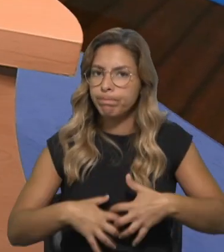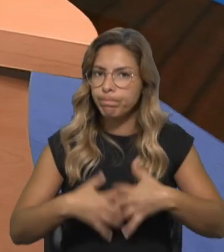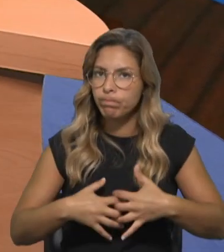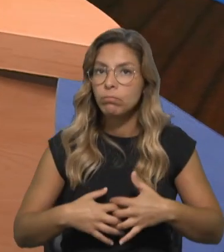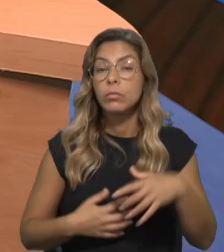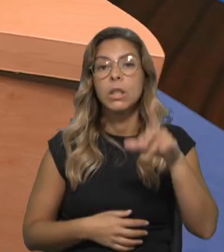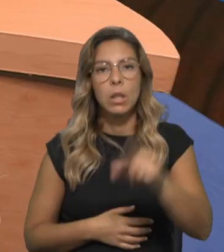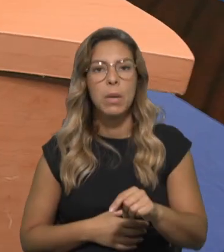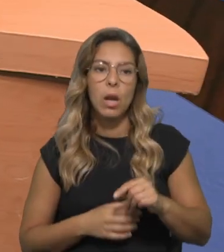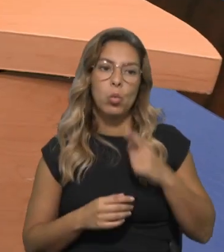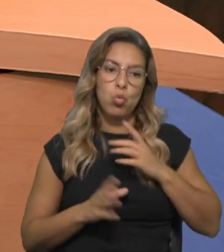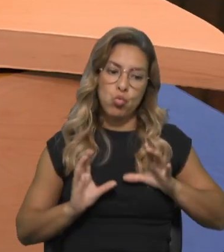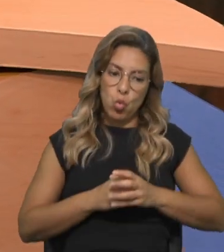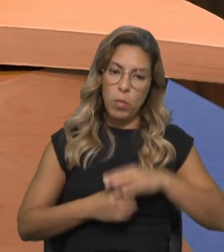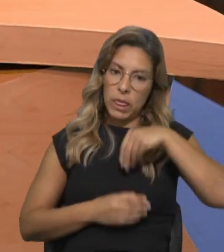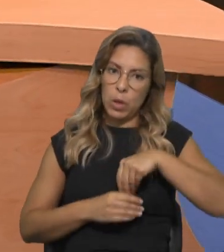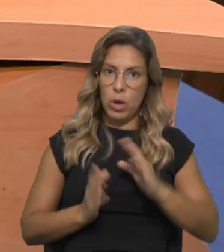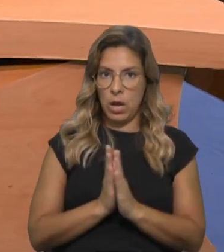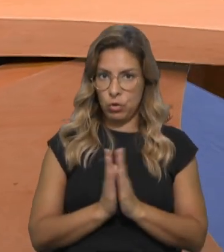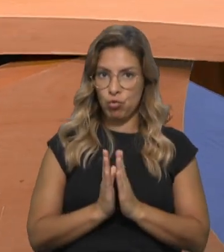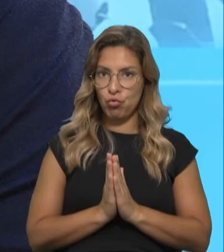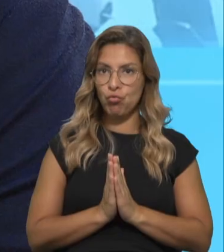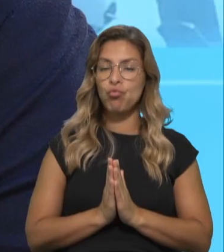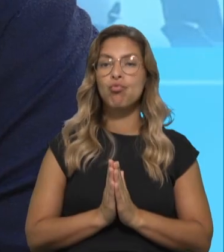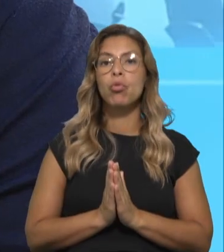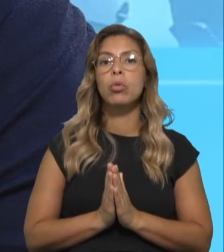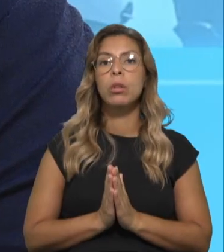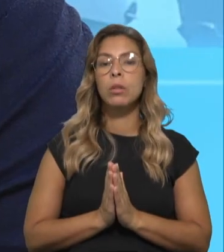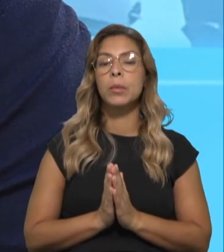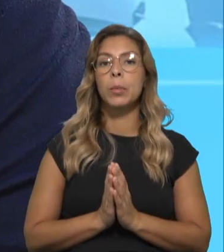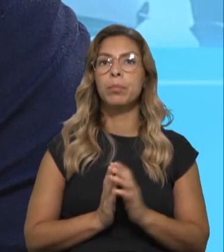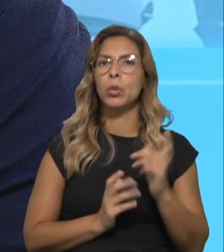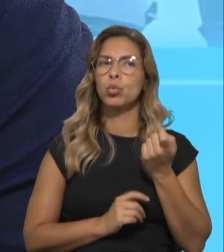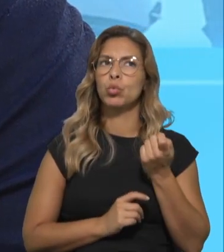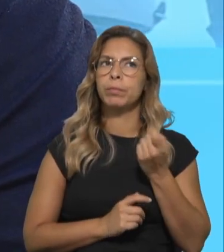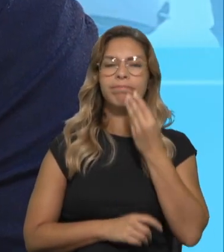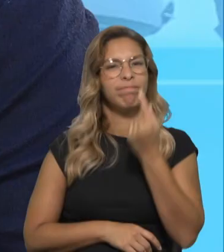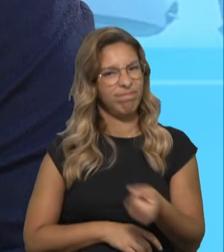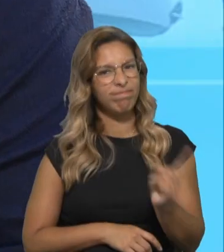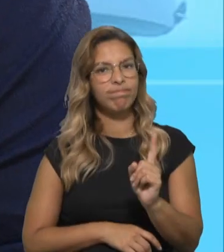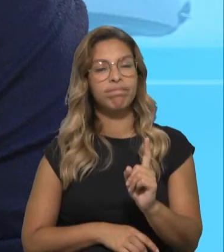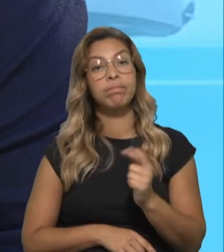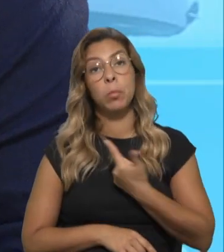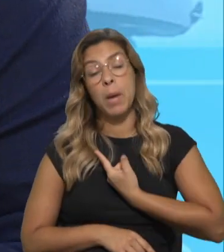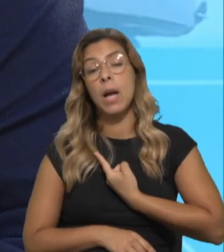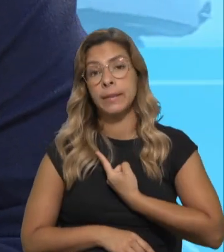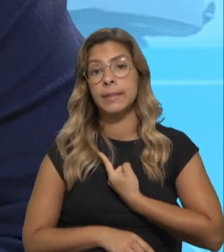caso, o clero, aqui há uma questão um pouco cruel, porque assim, eu tinha que usar